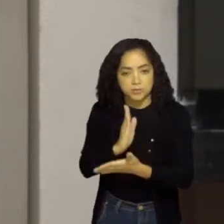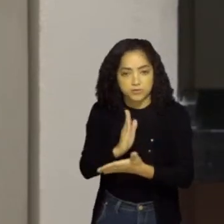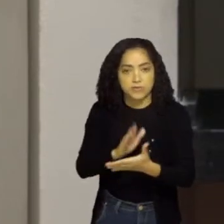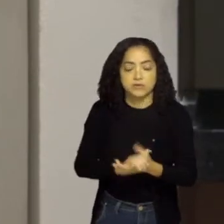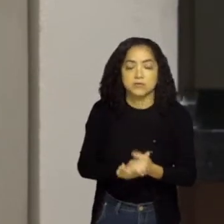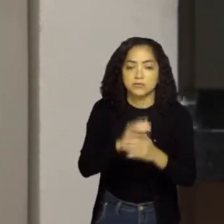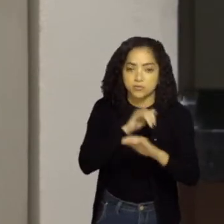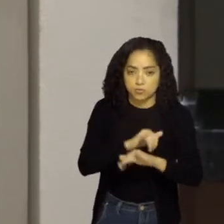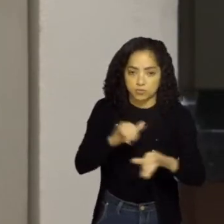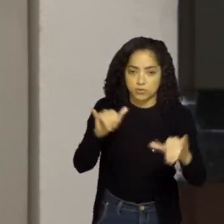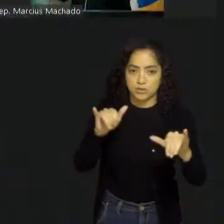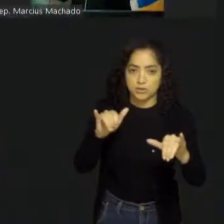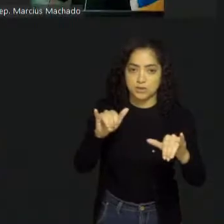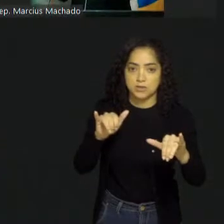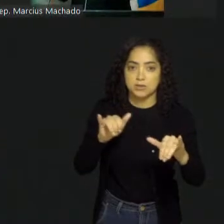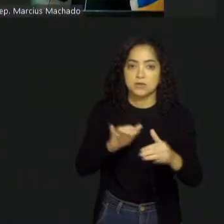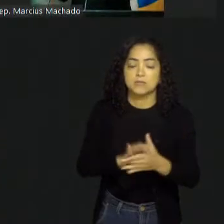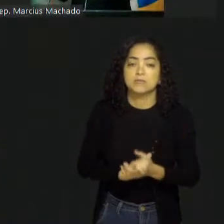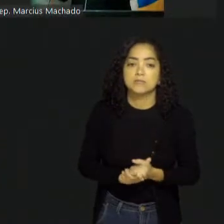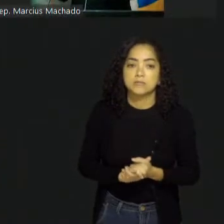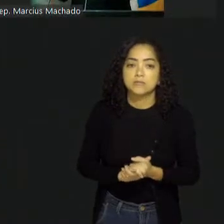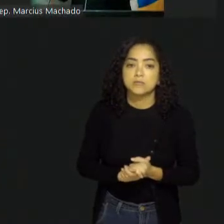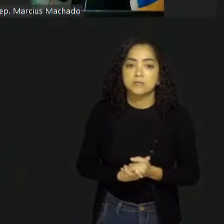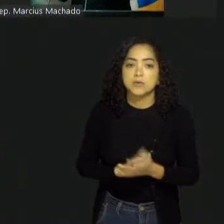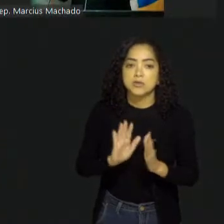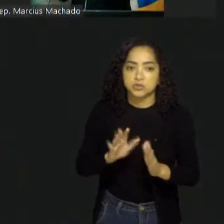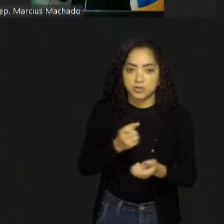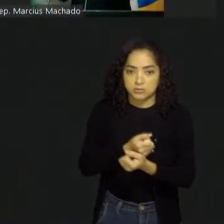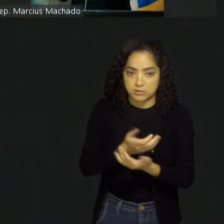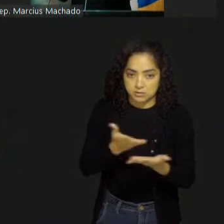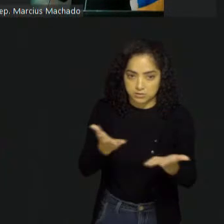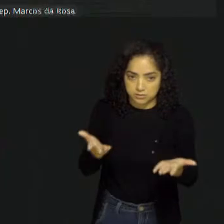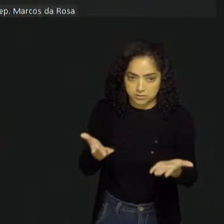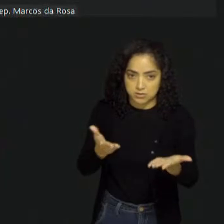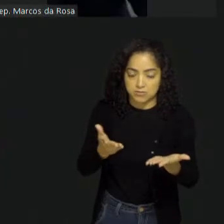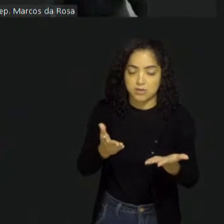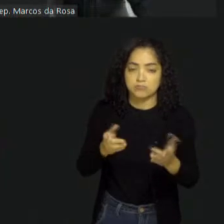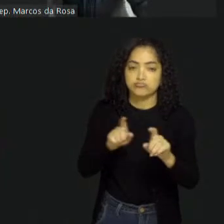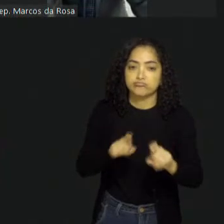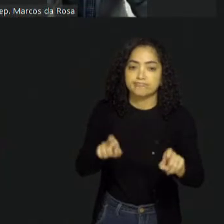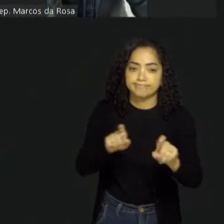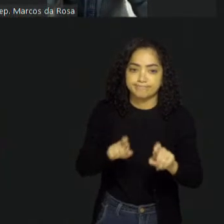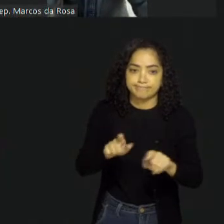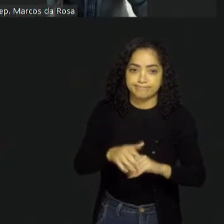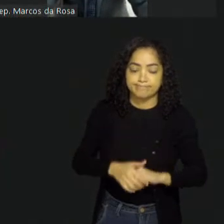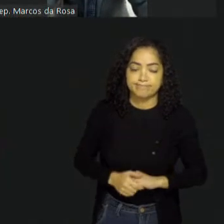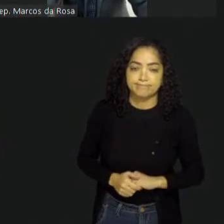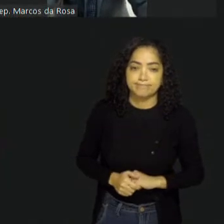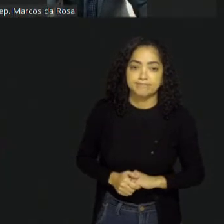Comunico que o expediente encontra-se à disposição eletronicamente.